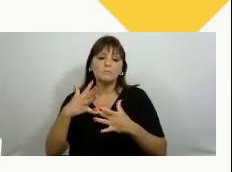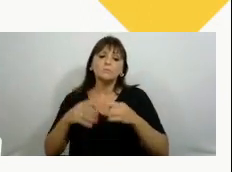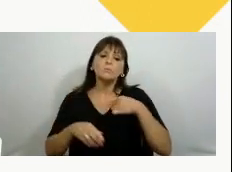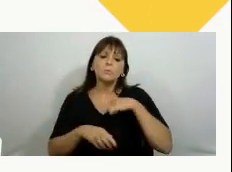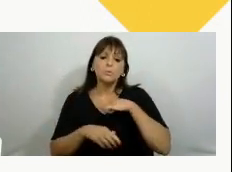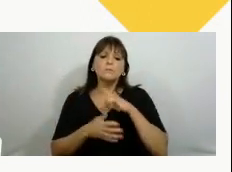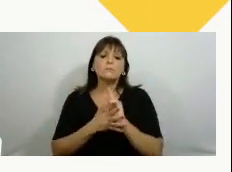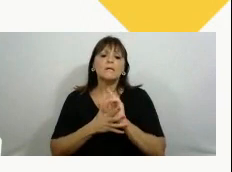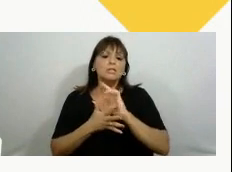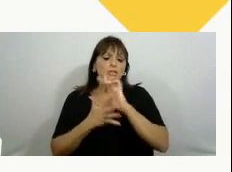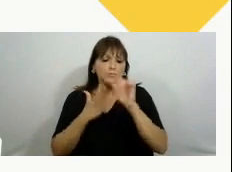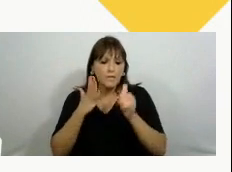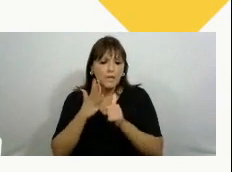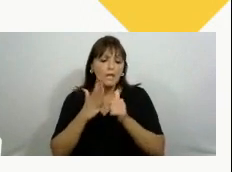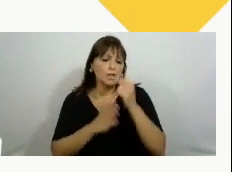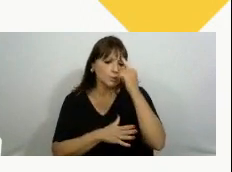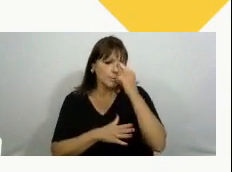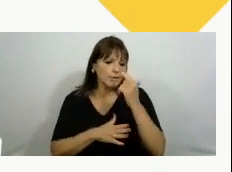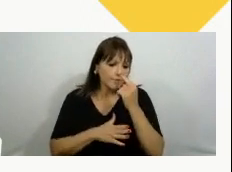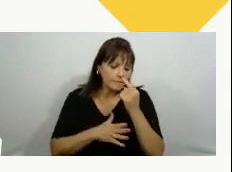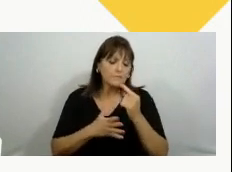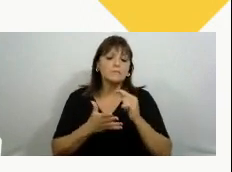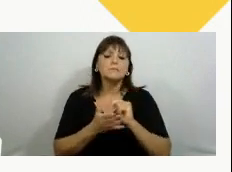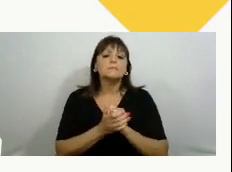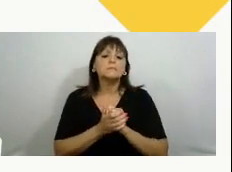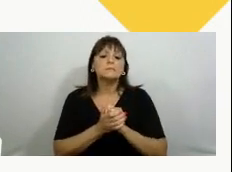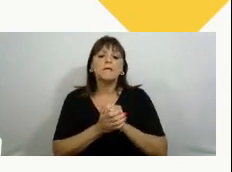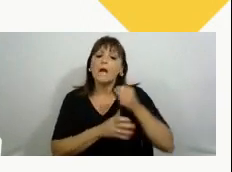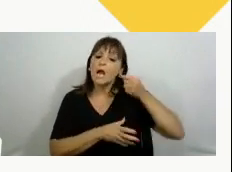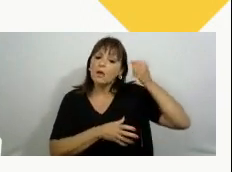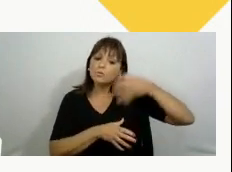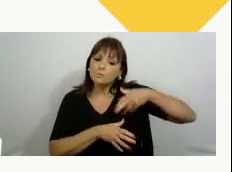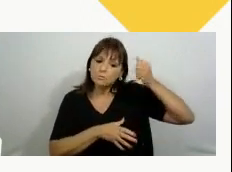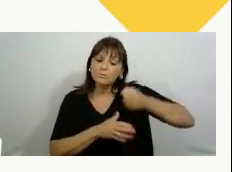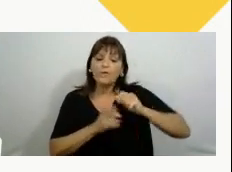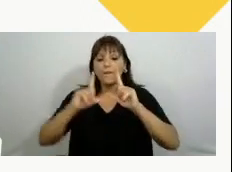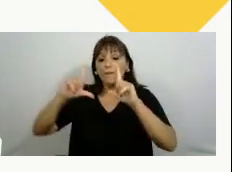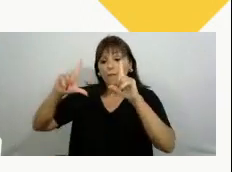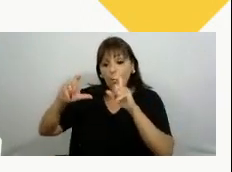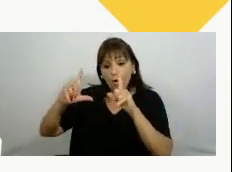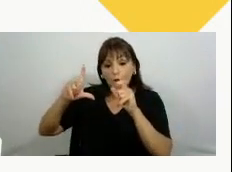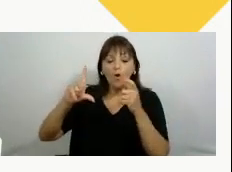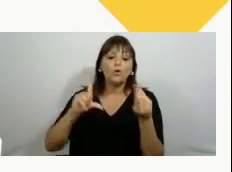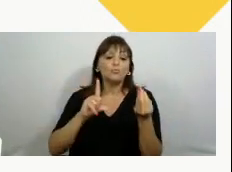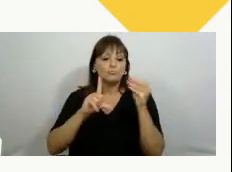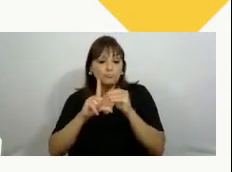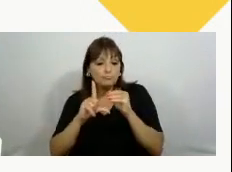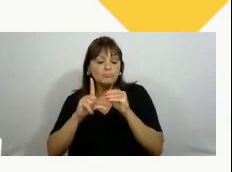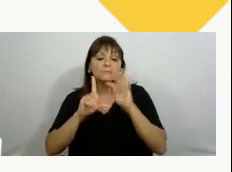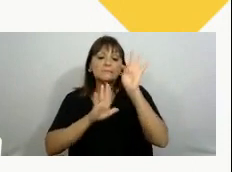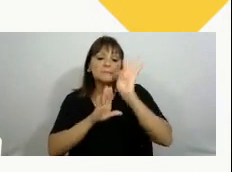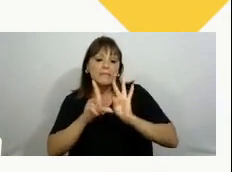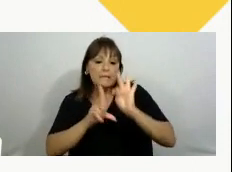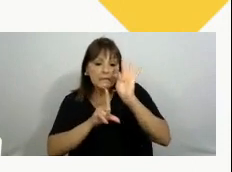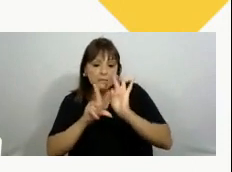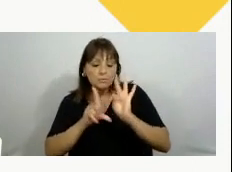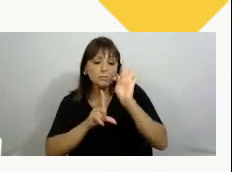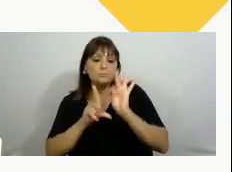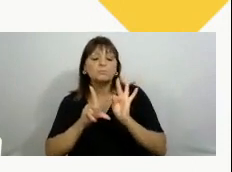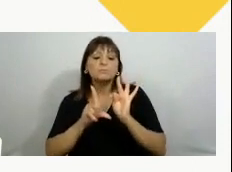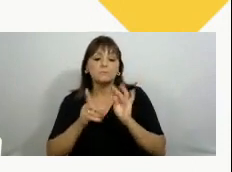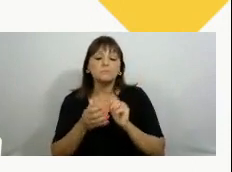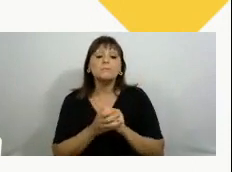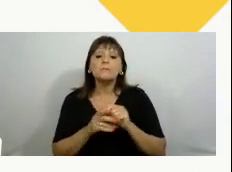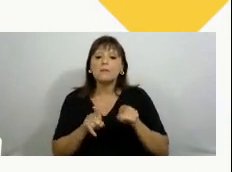a audiodescrição presente nas fotos que as pessoas postam, nos textos, enfim. Temos também a audiodescrição aí